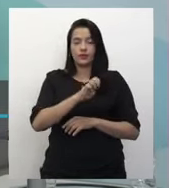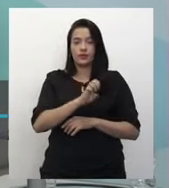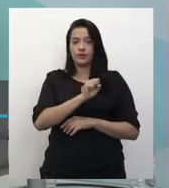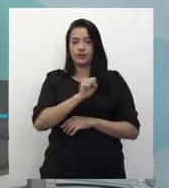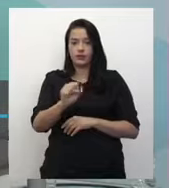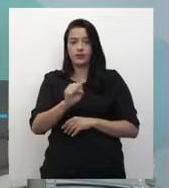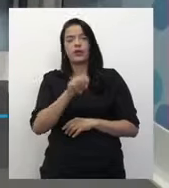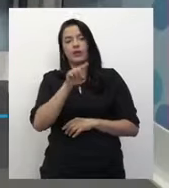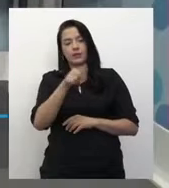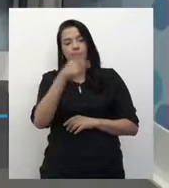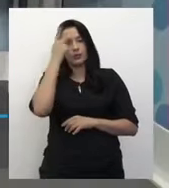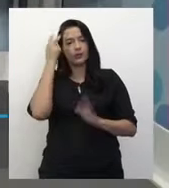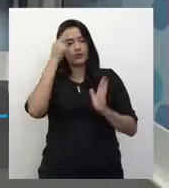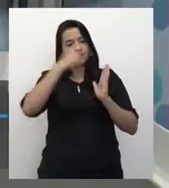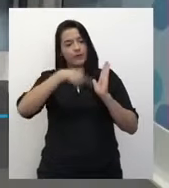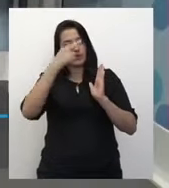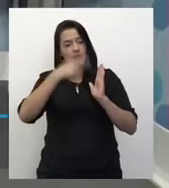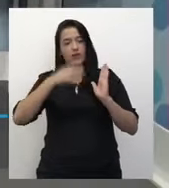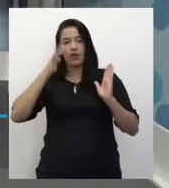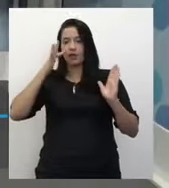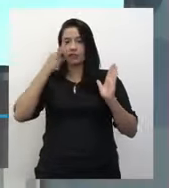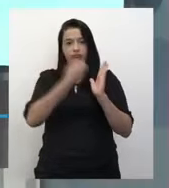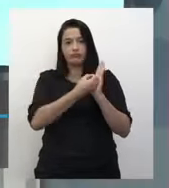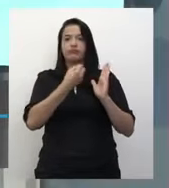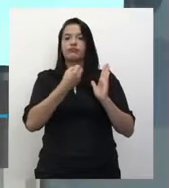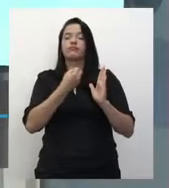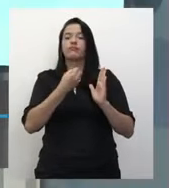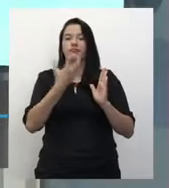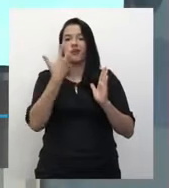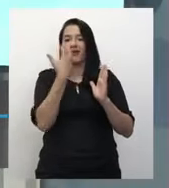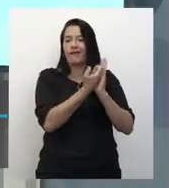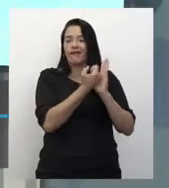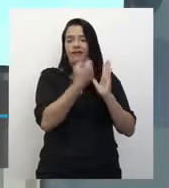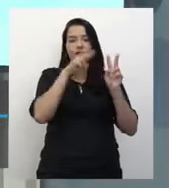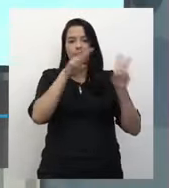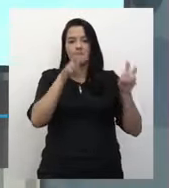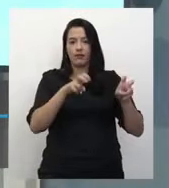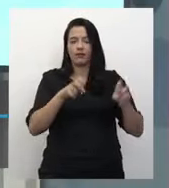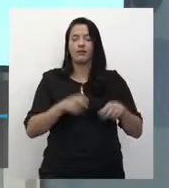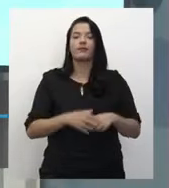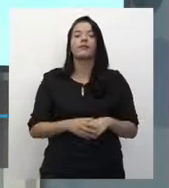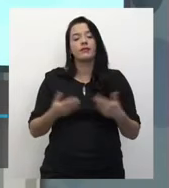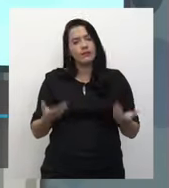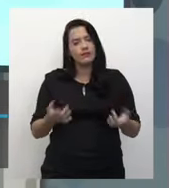atenção. Isso. Então, realmente, para chamar a atenção do leitor e criar